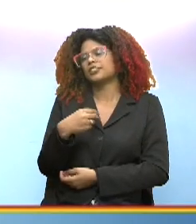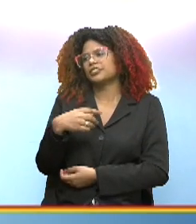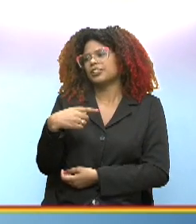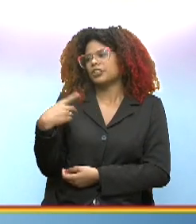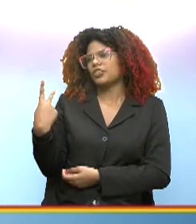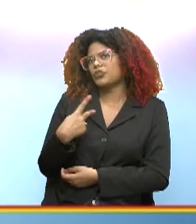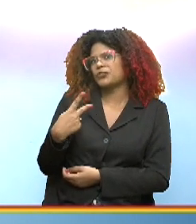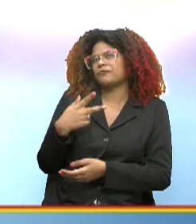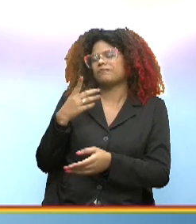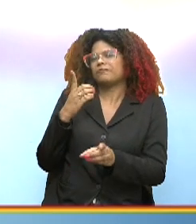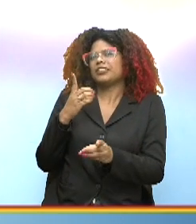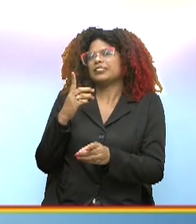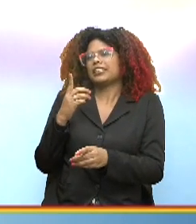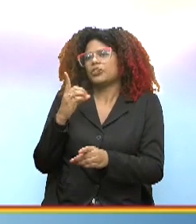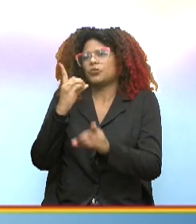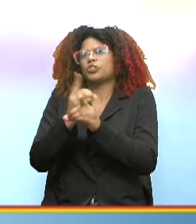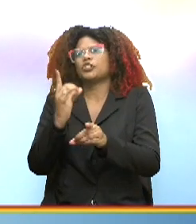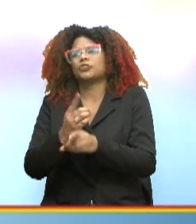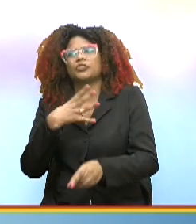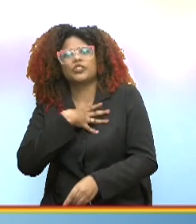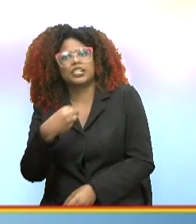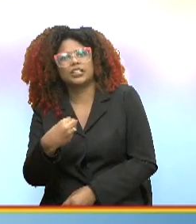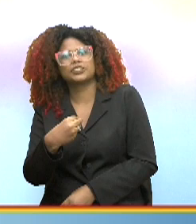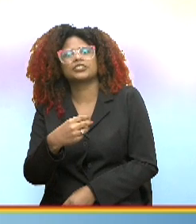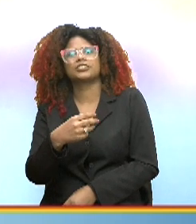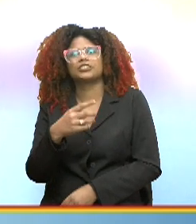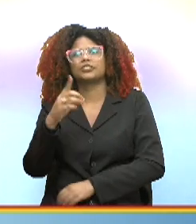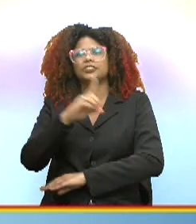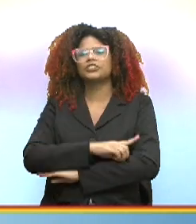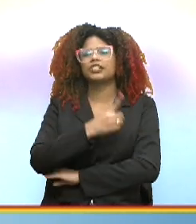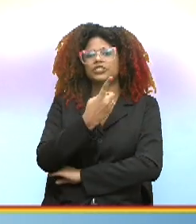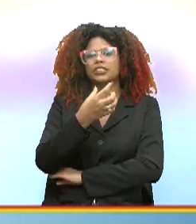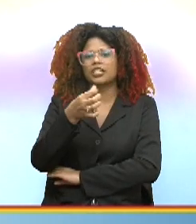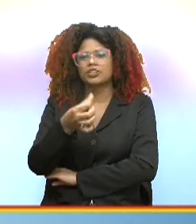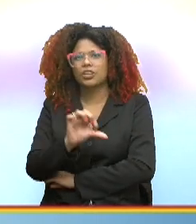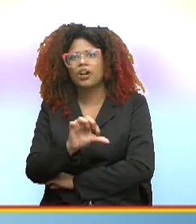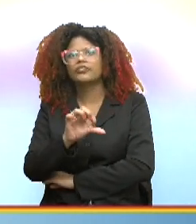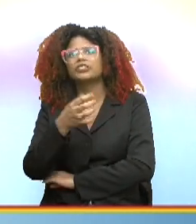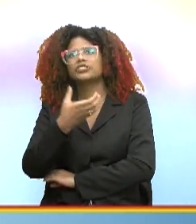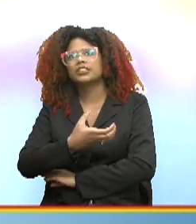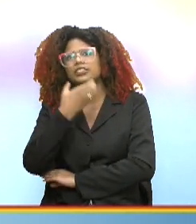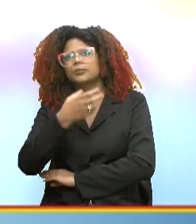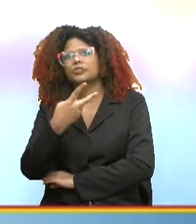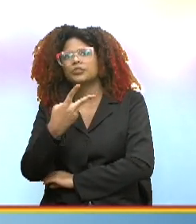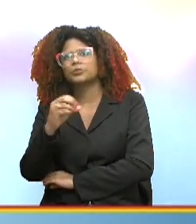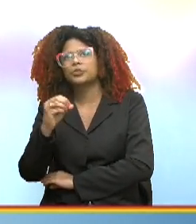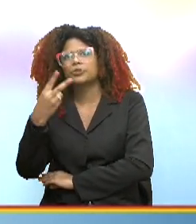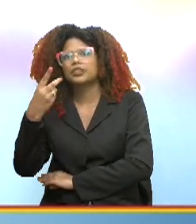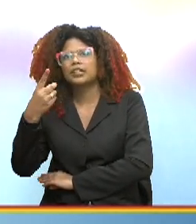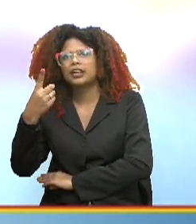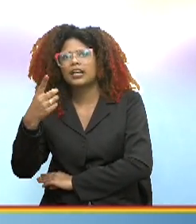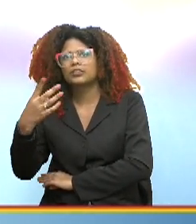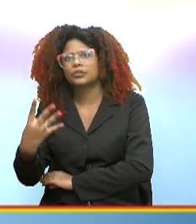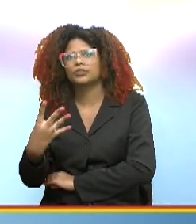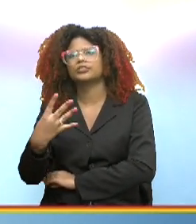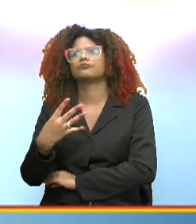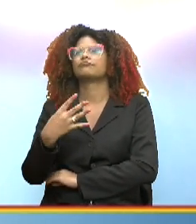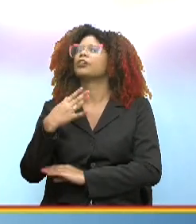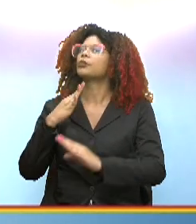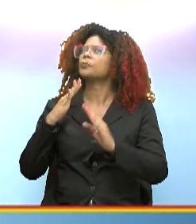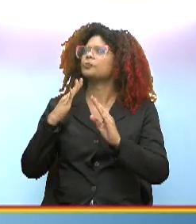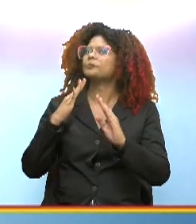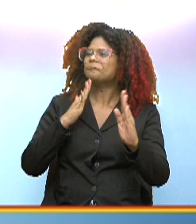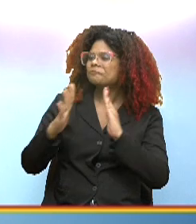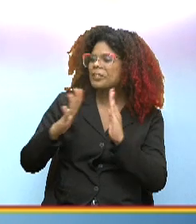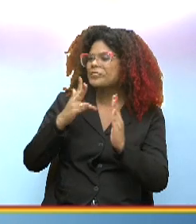nós nos vimos foi no dia 9 de dezembro de 2014 Então o ano e pouco depois foi mesmo um período aí de gestação